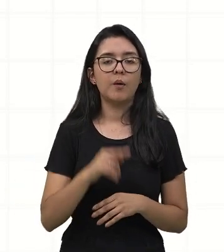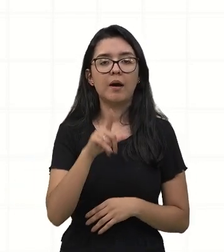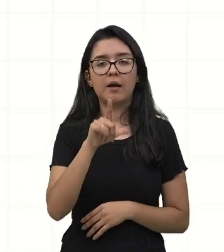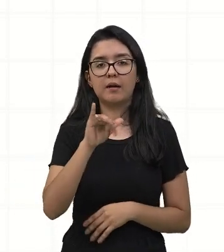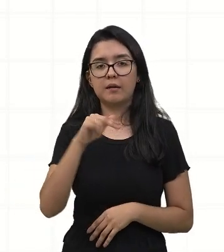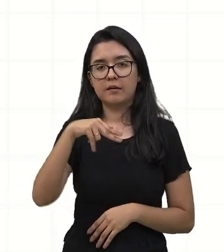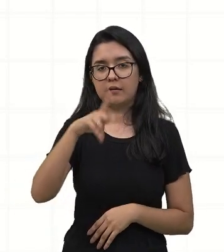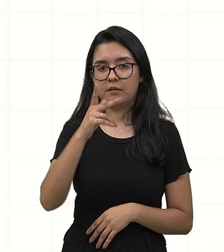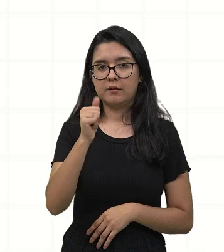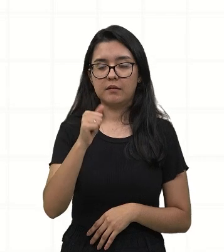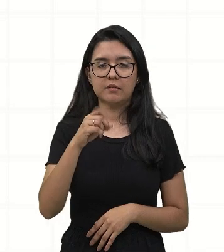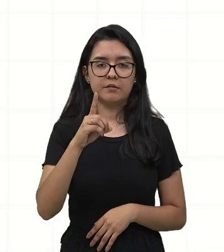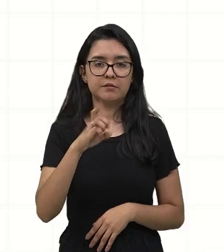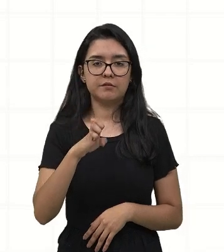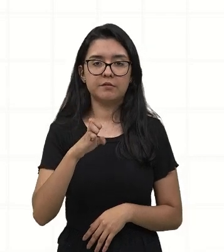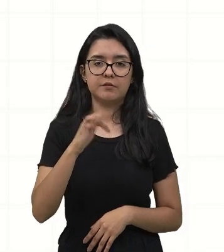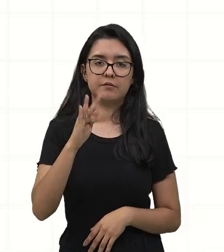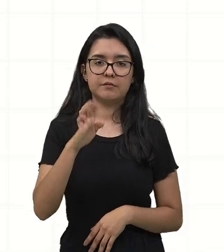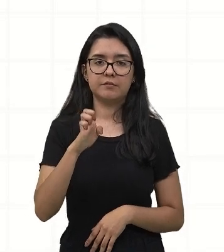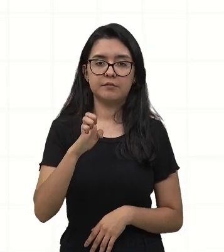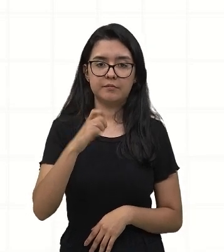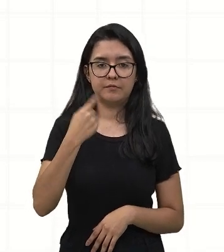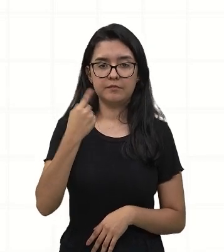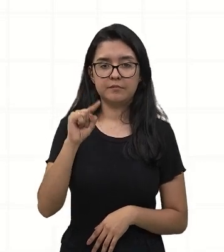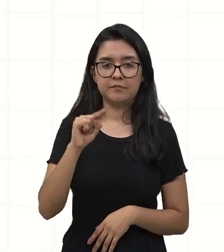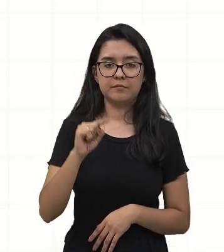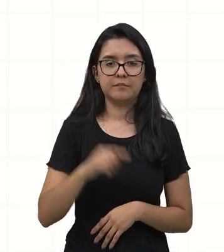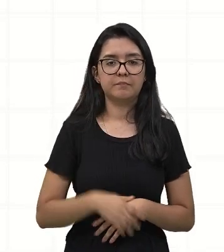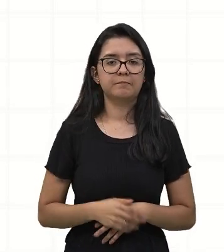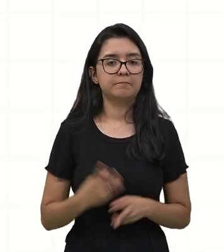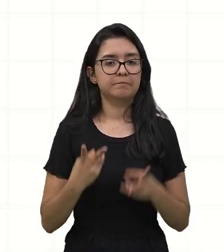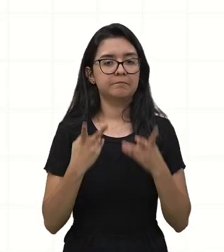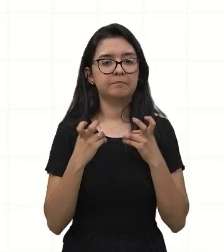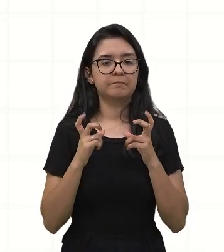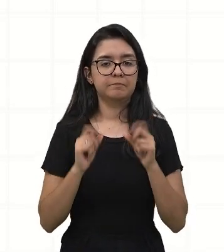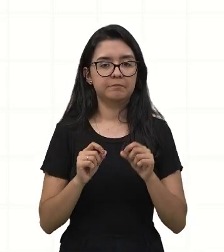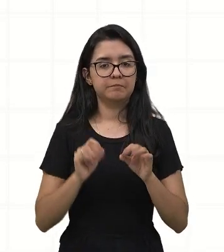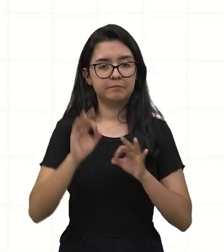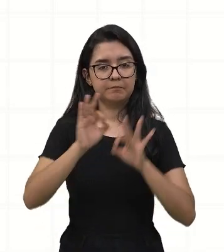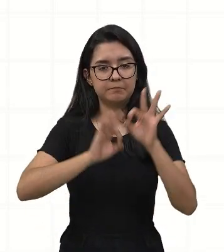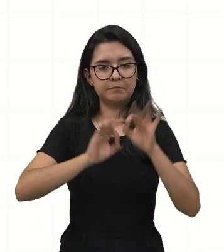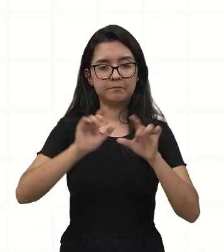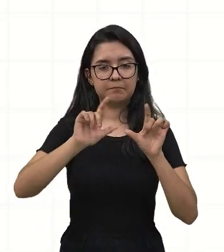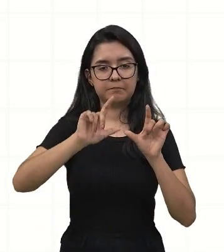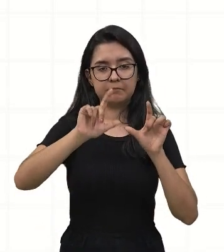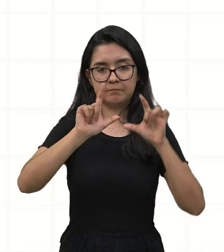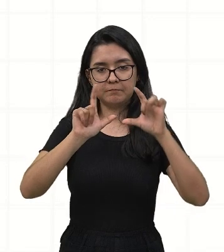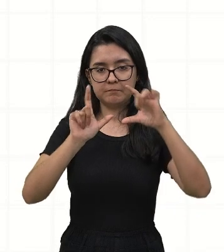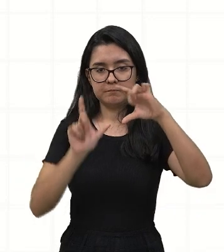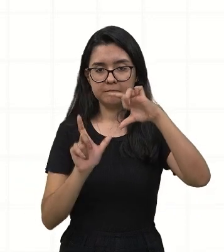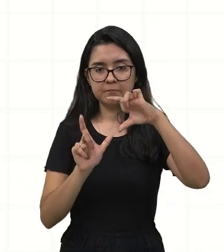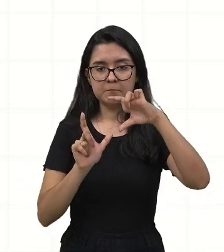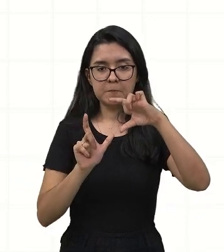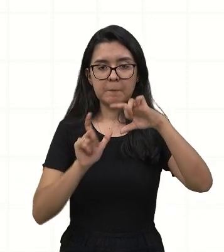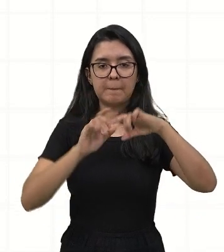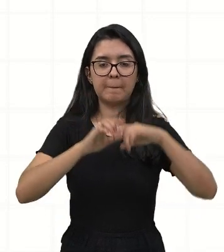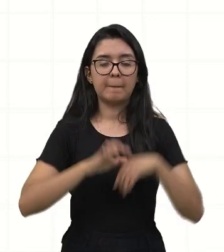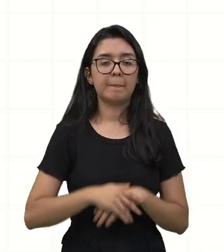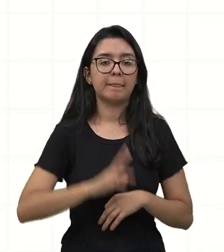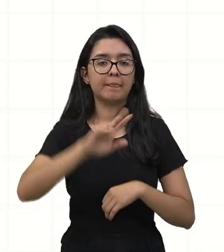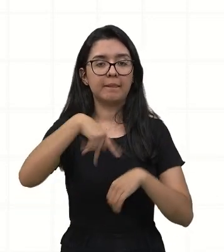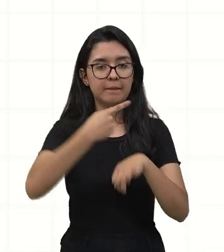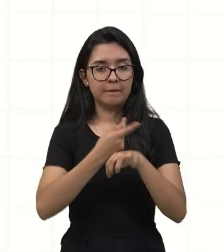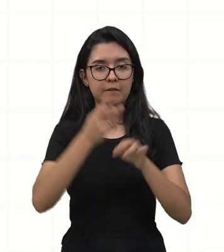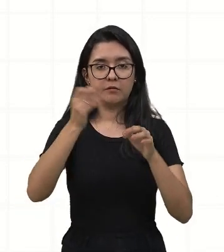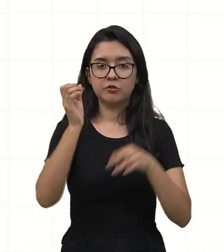mostrou lá? Então, para alinhar, vem aqui, ó, gira o transferidor, aí alinha, faz esse alinhamento. Depois de